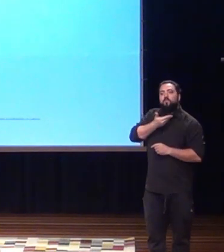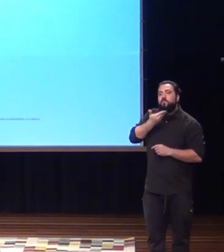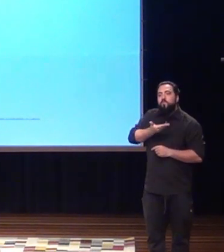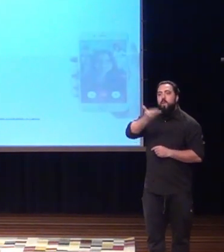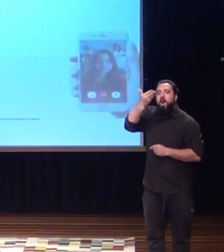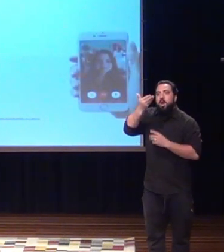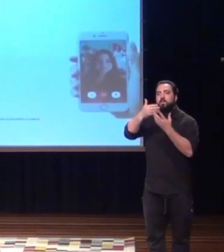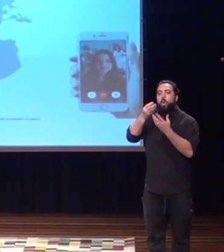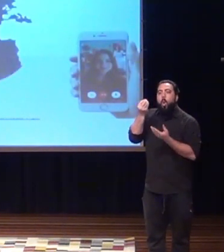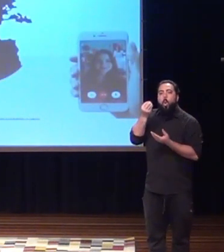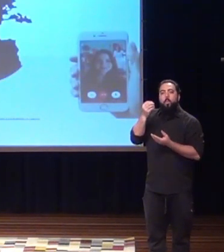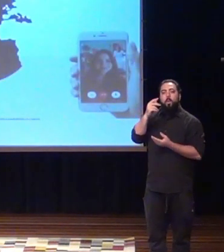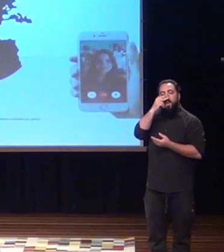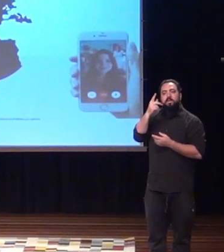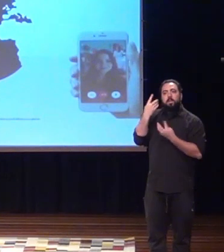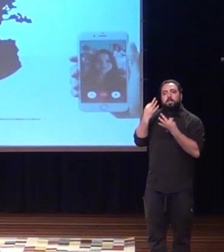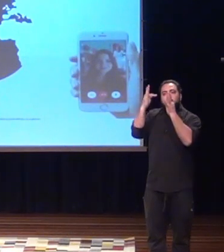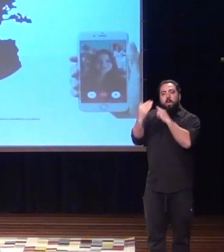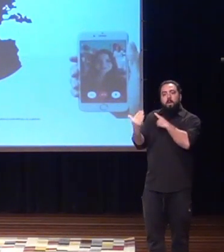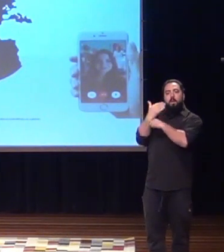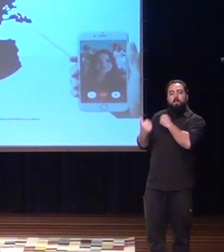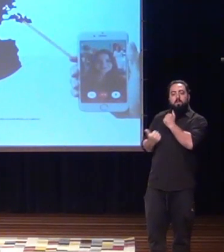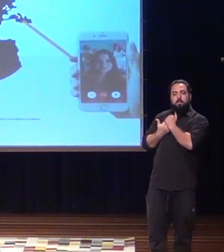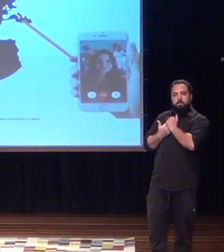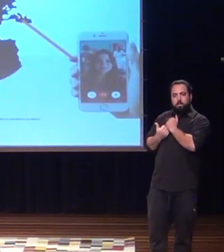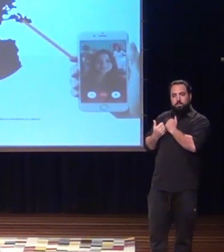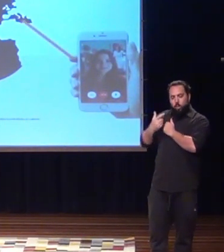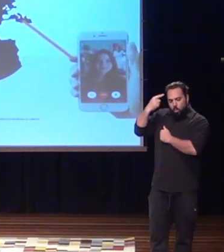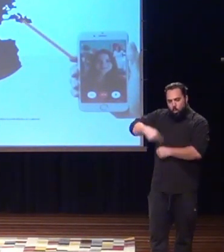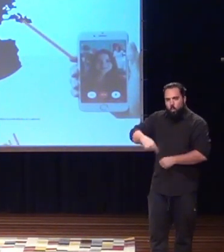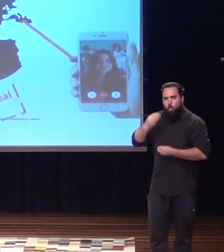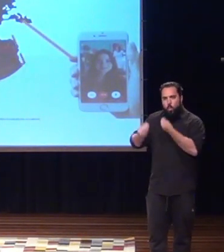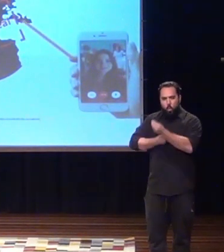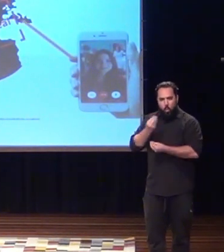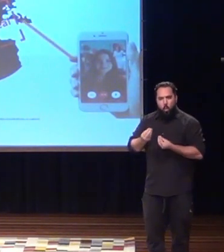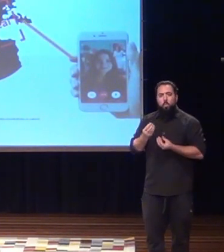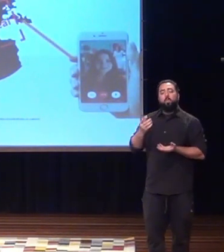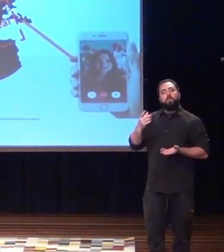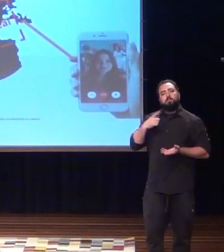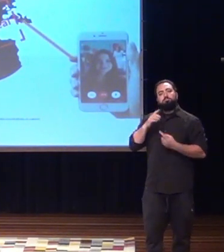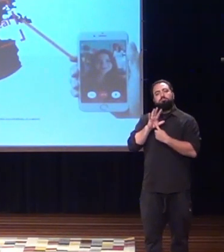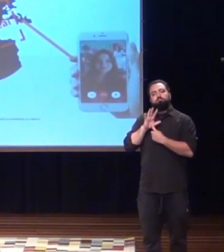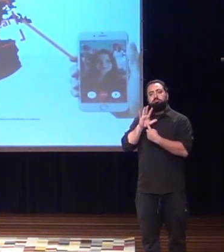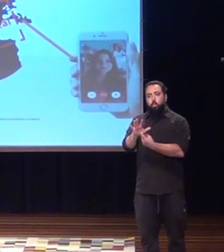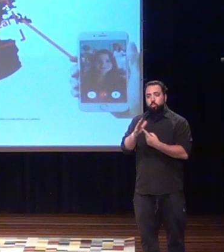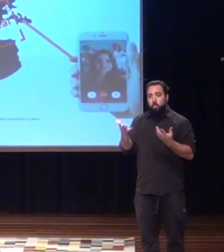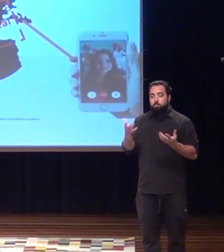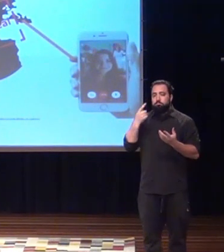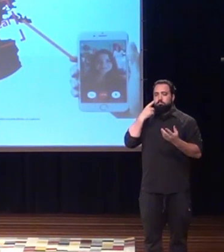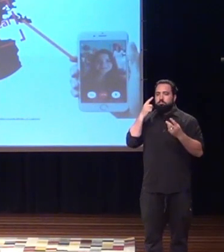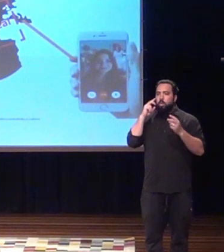essa comunicação acontece aí? Então, a gente trouxe essa perspectiva, né,